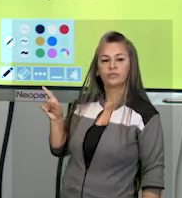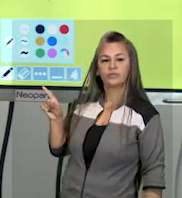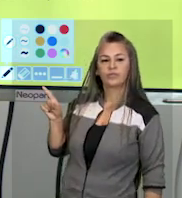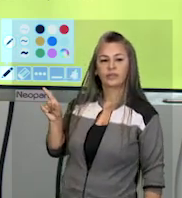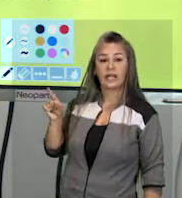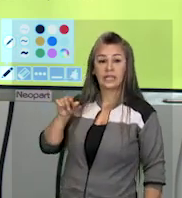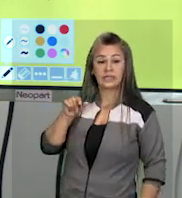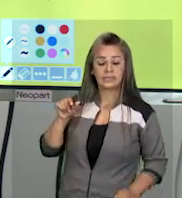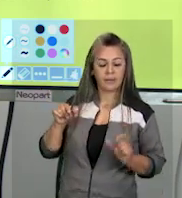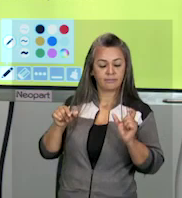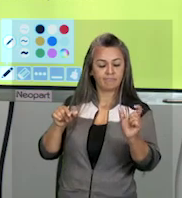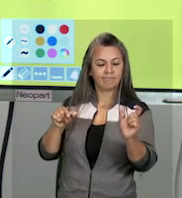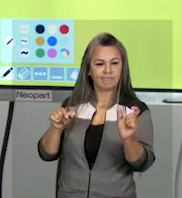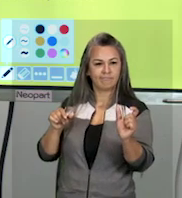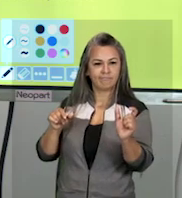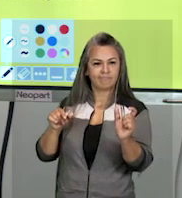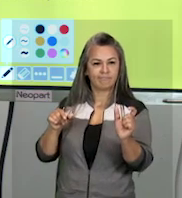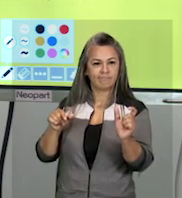substituir, olha só.